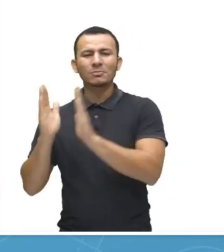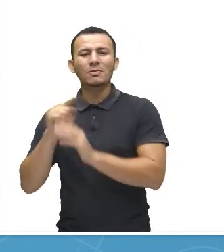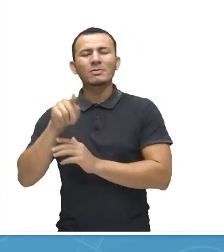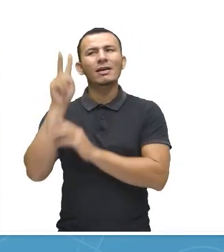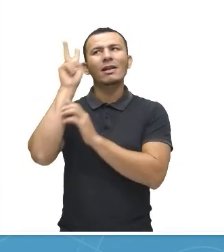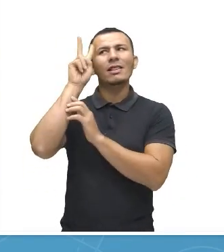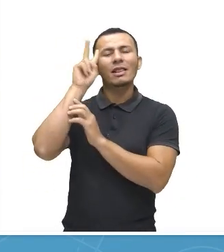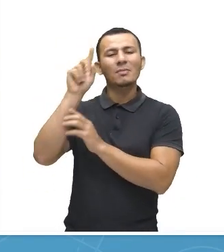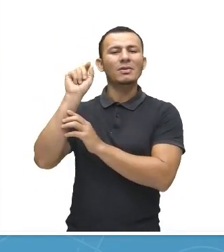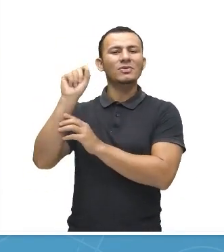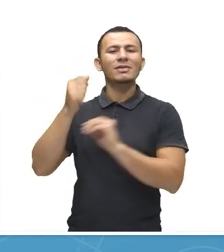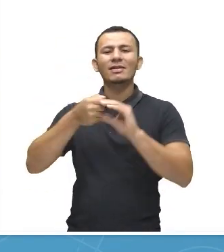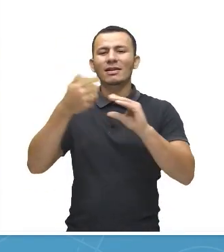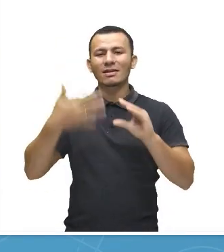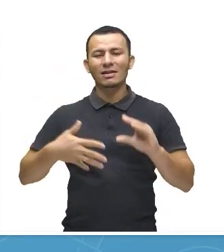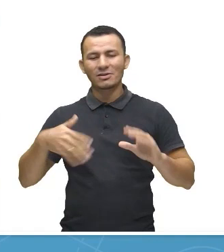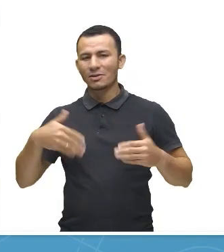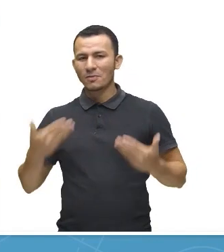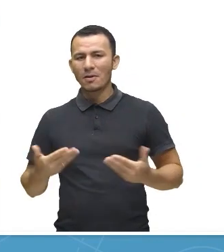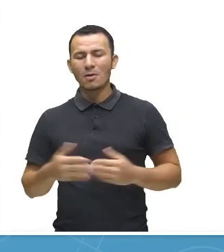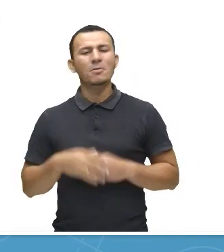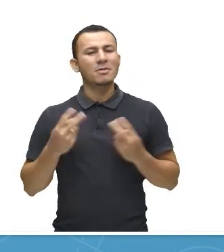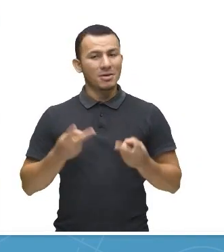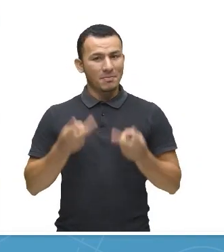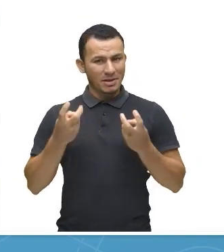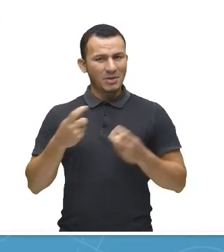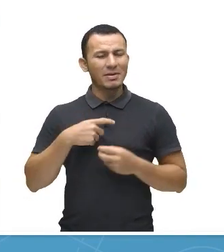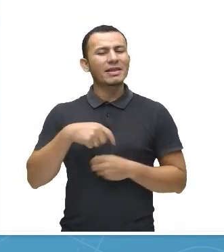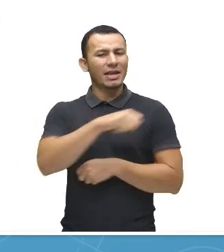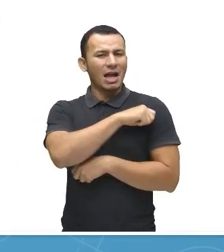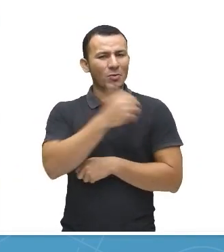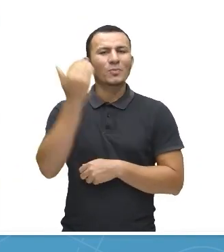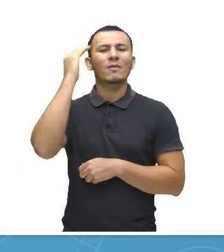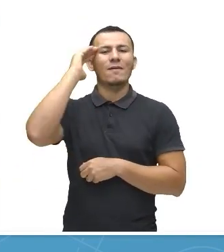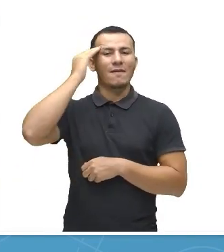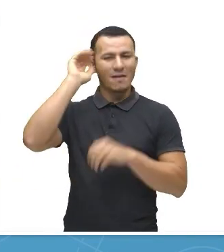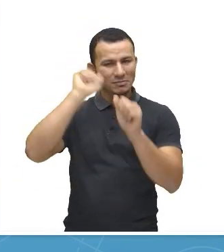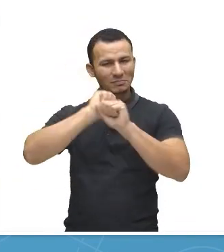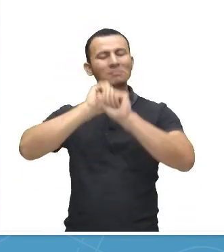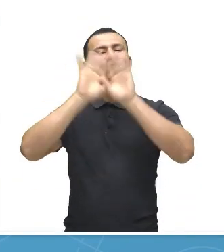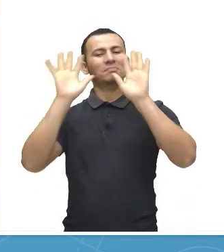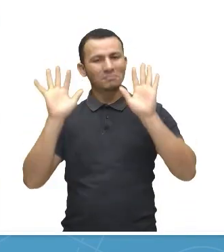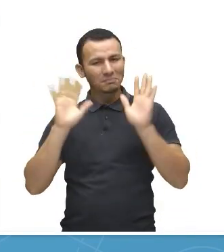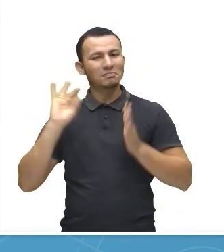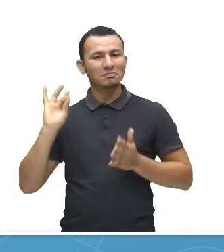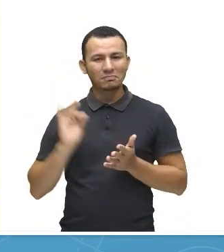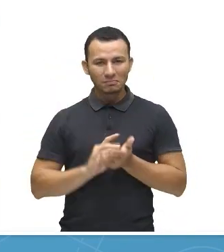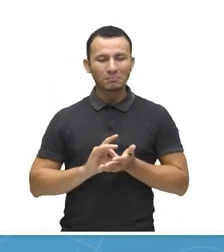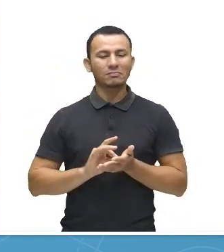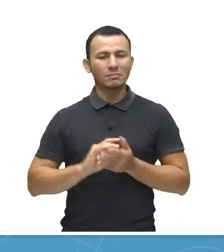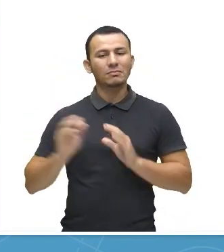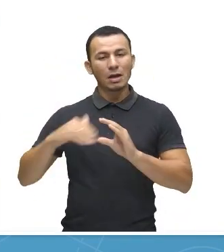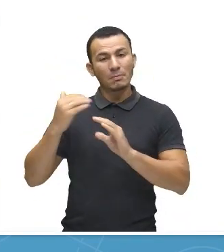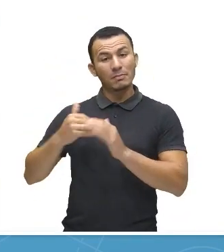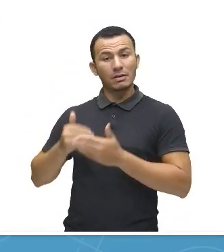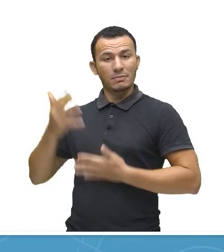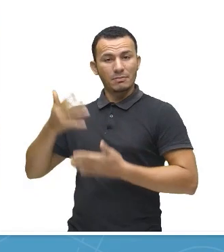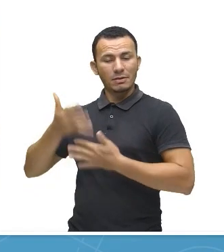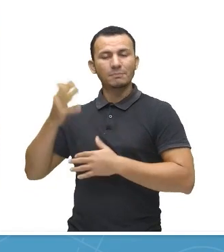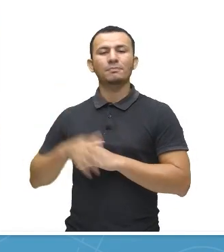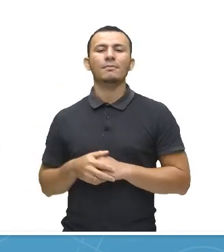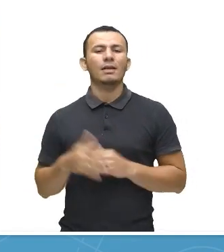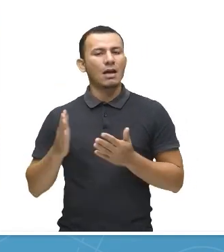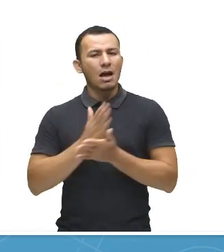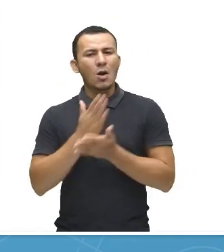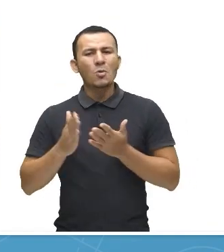Aqui, característica, eu vi que muita gente compreendeu o que a gente queria, respondeu aí no chat, mas teve algumas pessoas